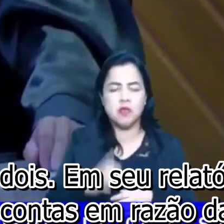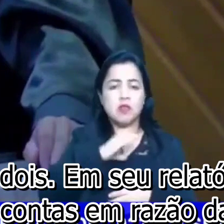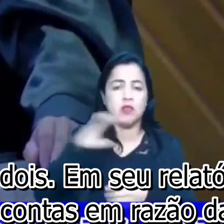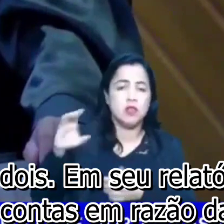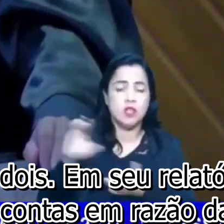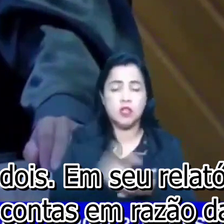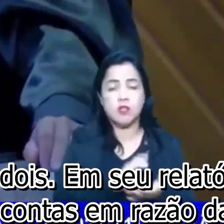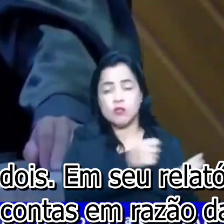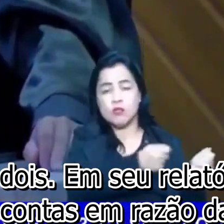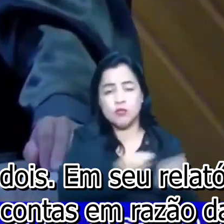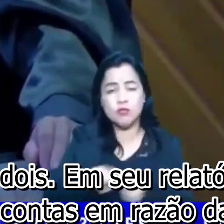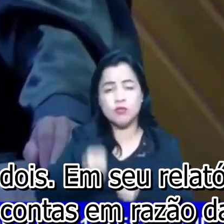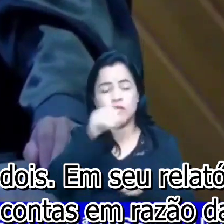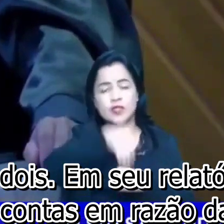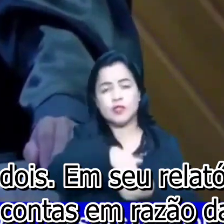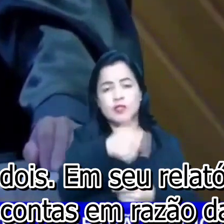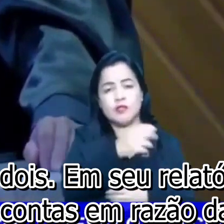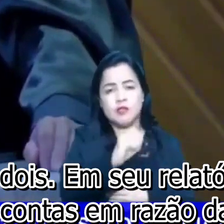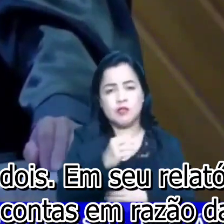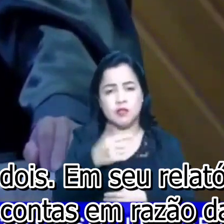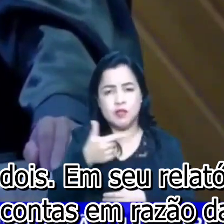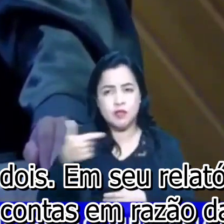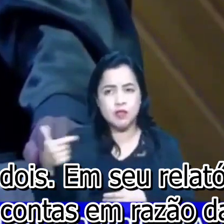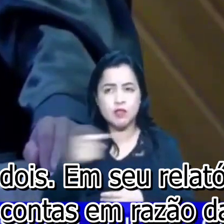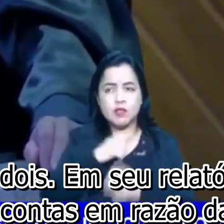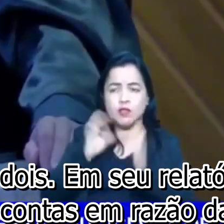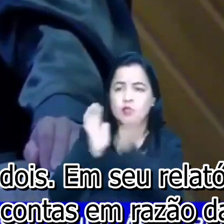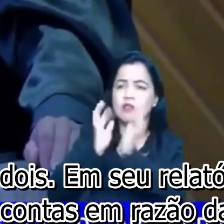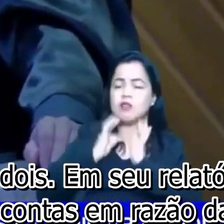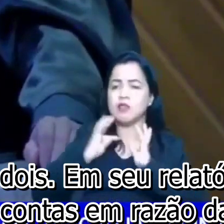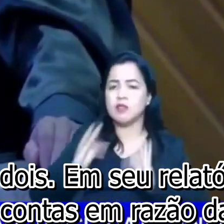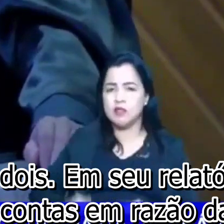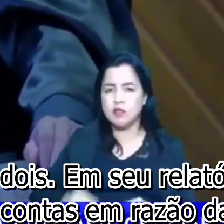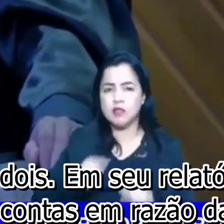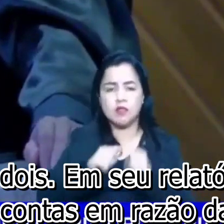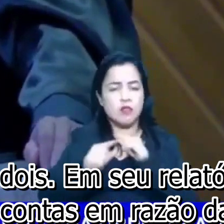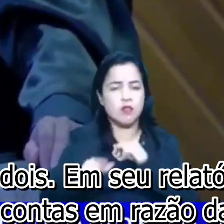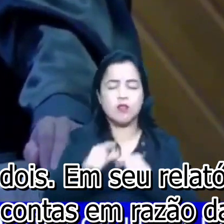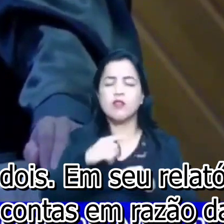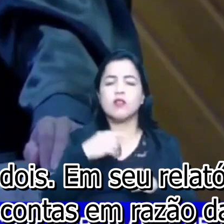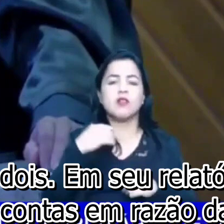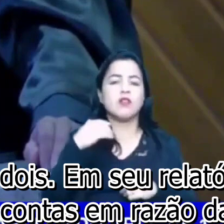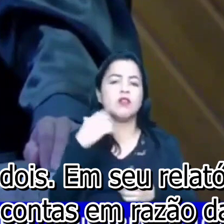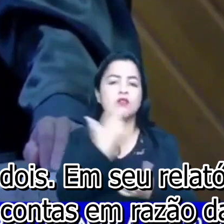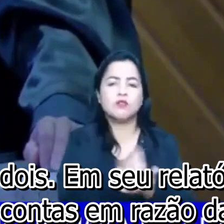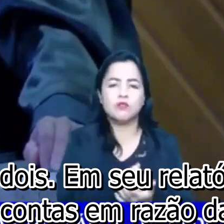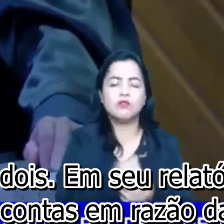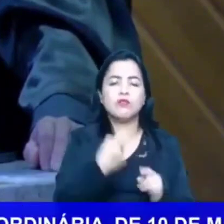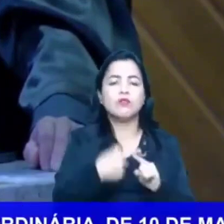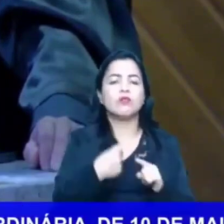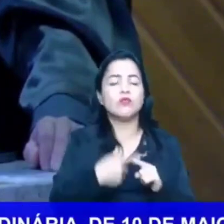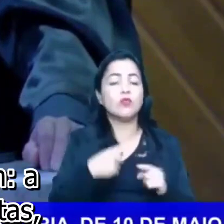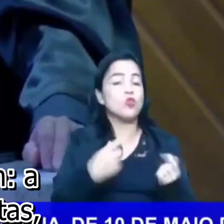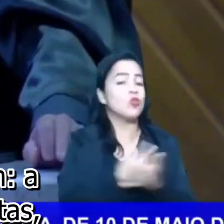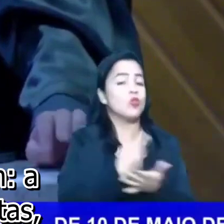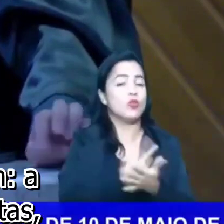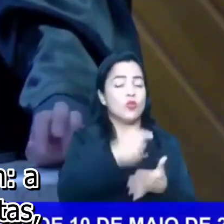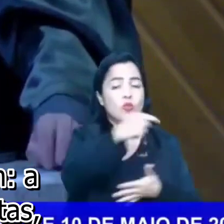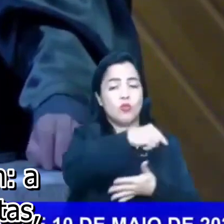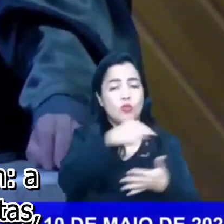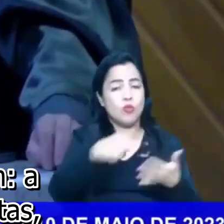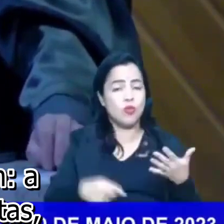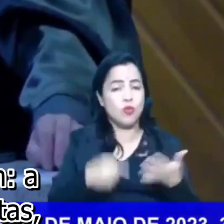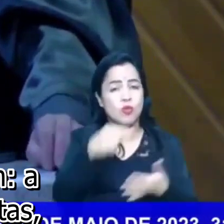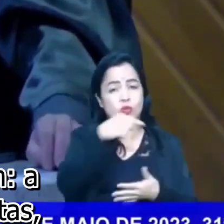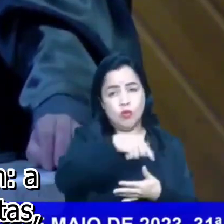de 2022. Em seu relatório conclusivo, a unidade técnica sugeriu a desaprovação das contas em razão das irregularidades apontadas. A número